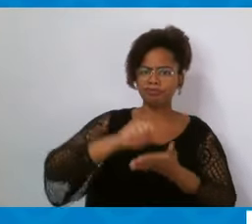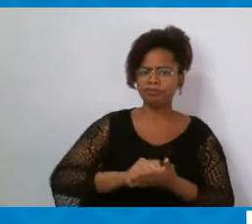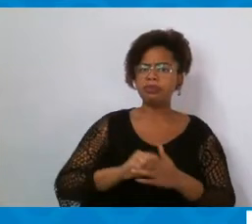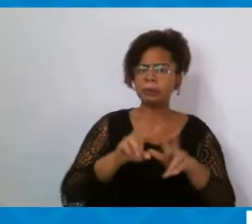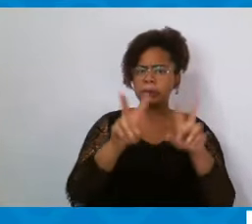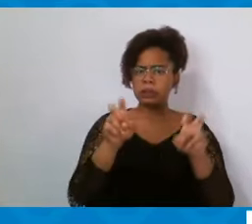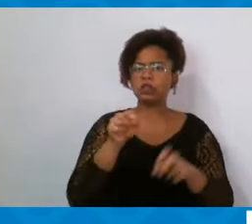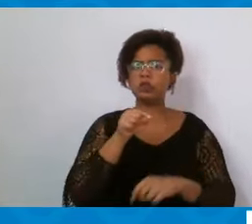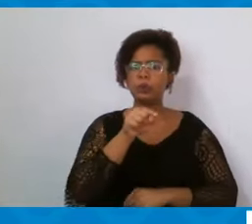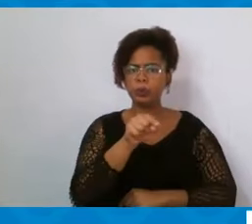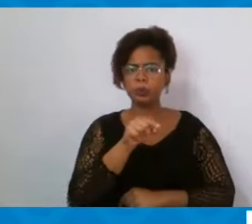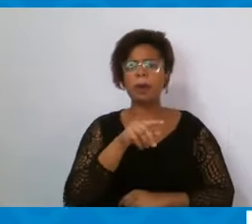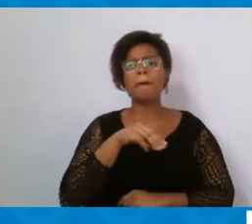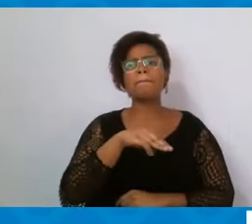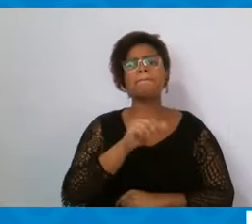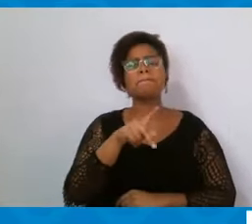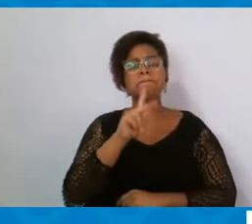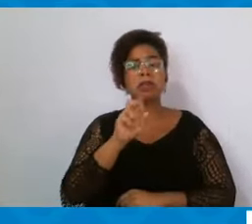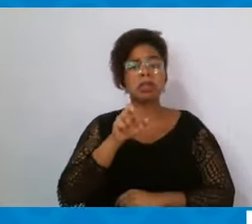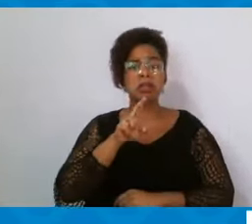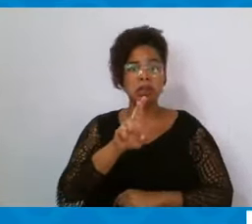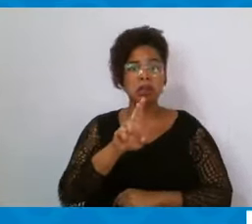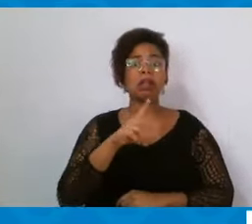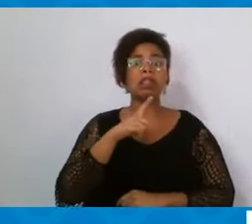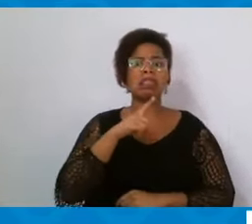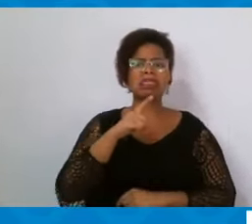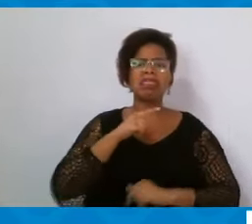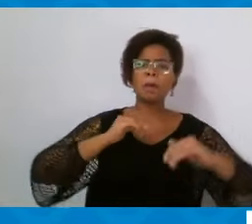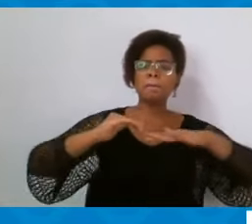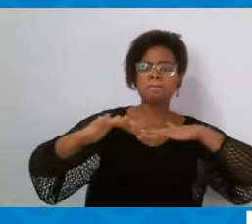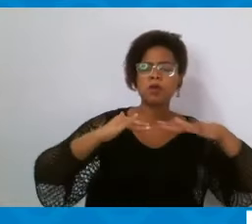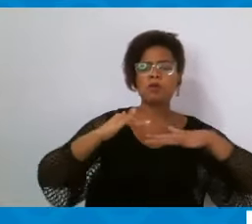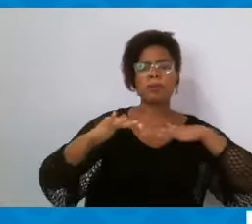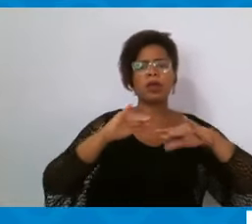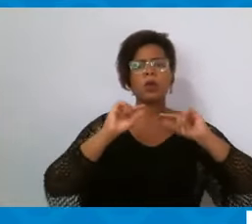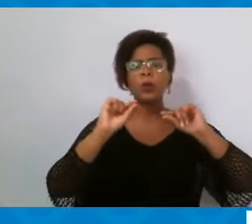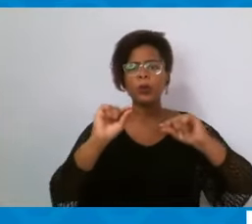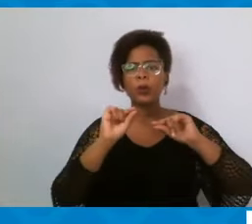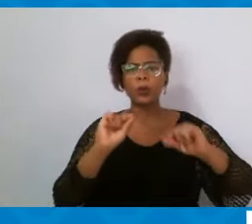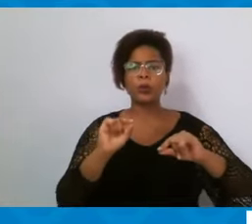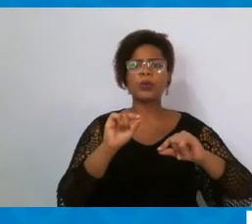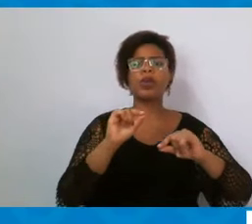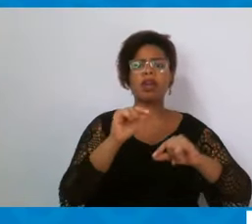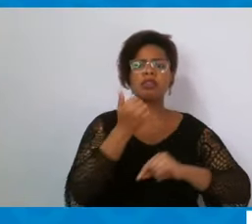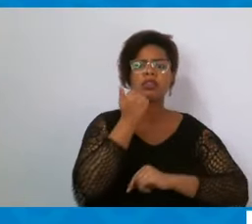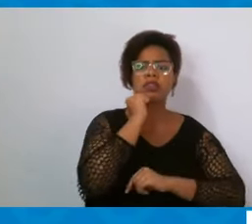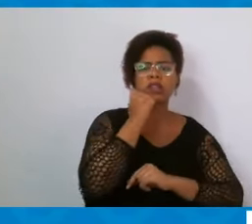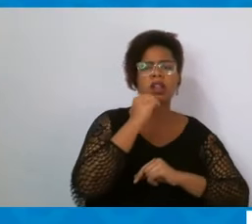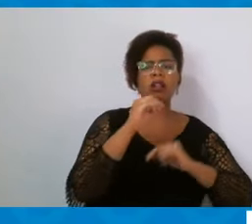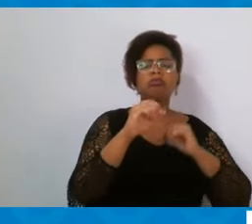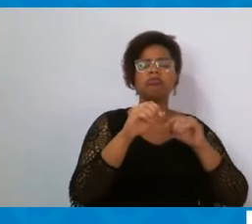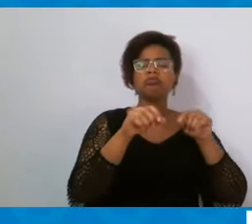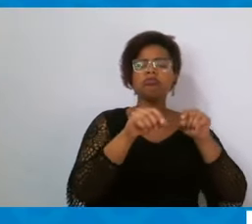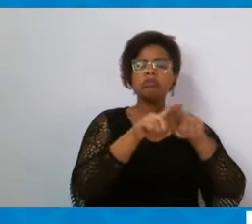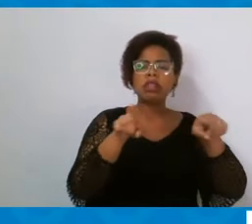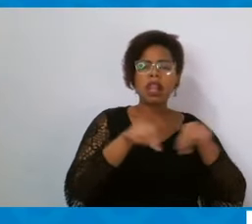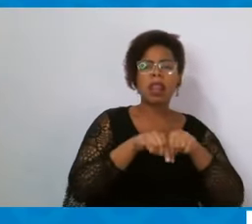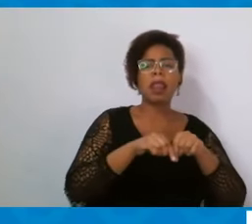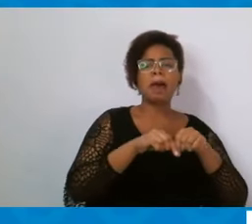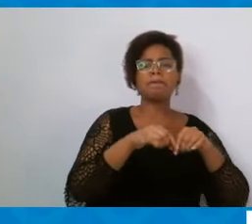todo um movimento pragmático, né, de laboratórios maker, espaços maker,